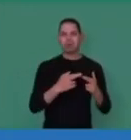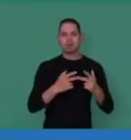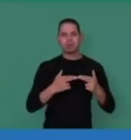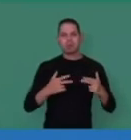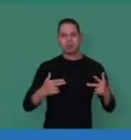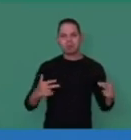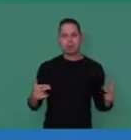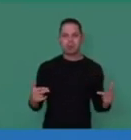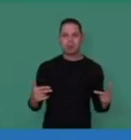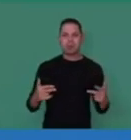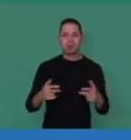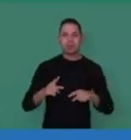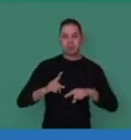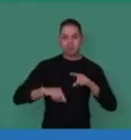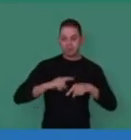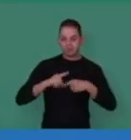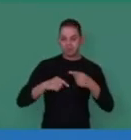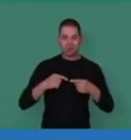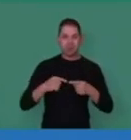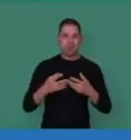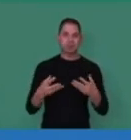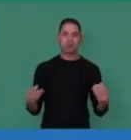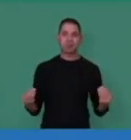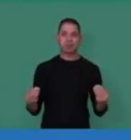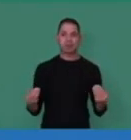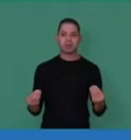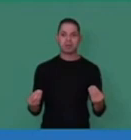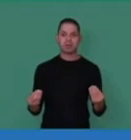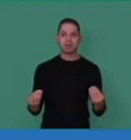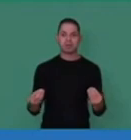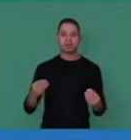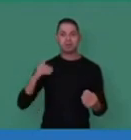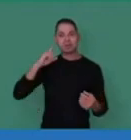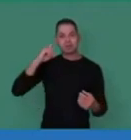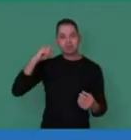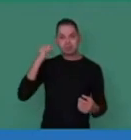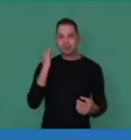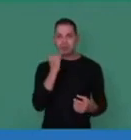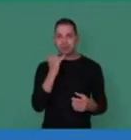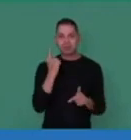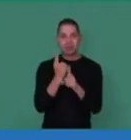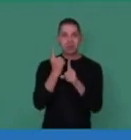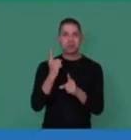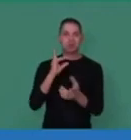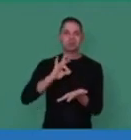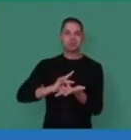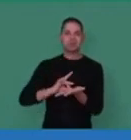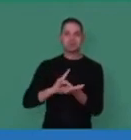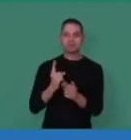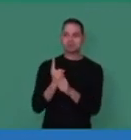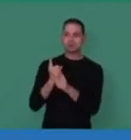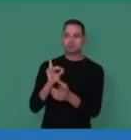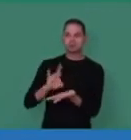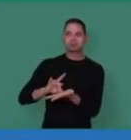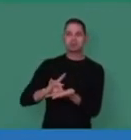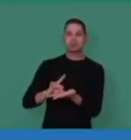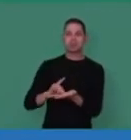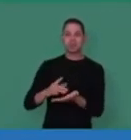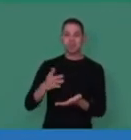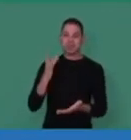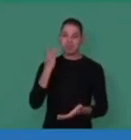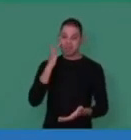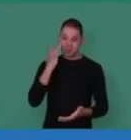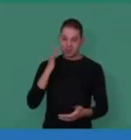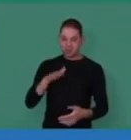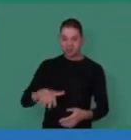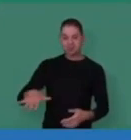acusação de imóveis que depois cai por terra, e como Vossa Excelência disse aqui, cada dia cai uma narrativa por terra, eu acho que eles vão